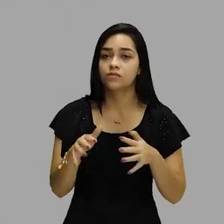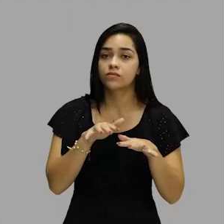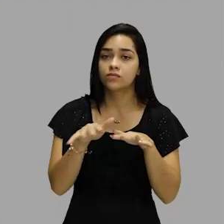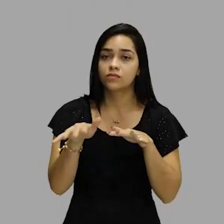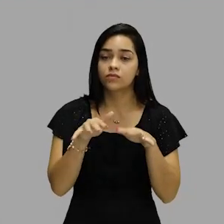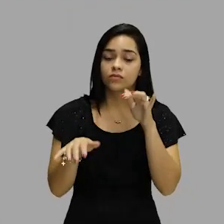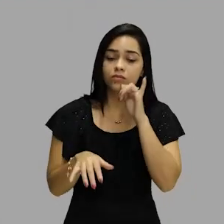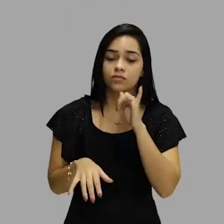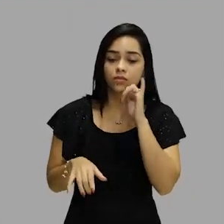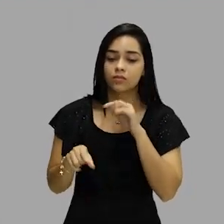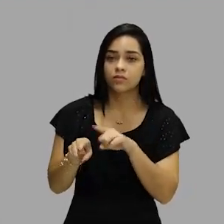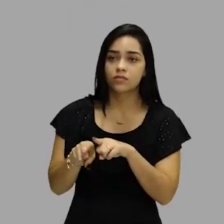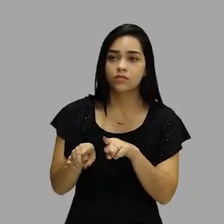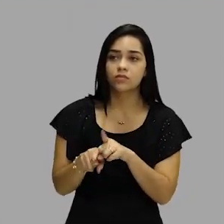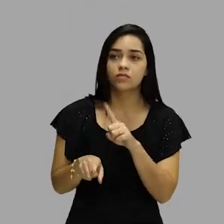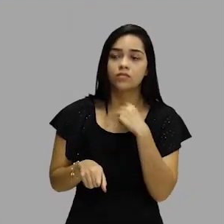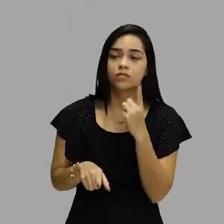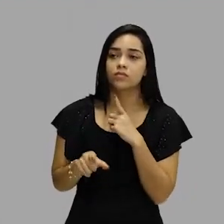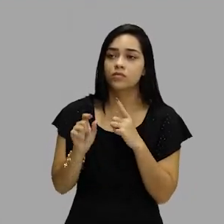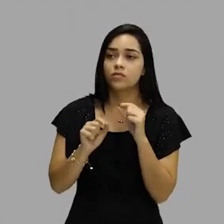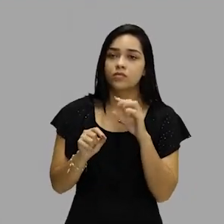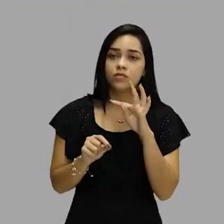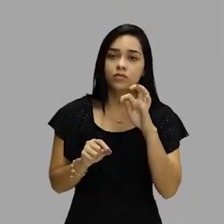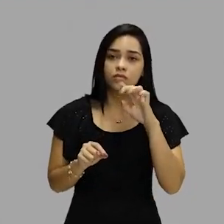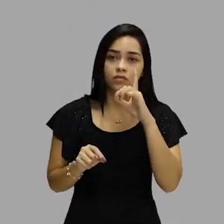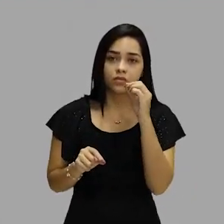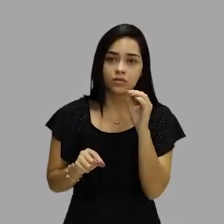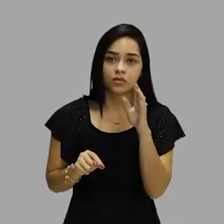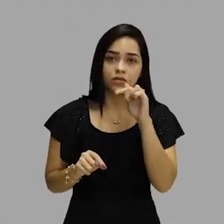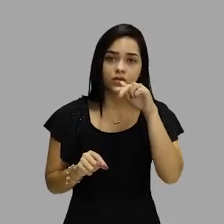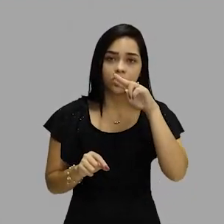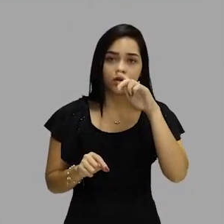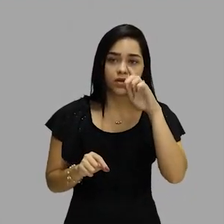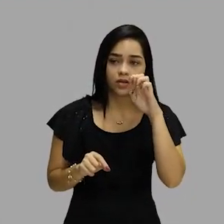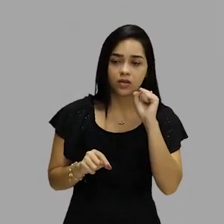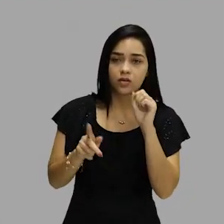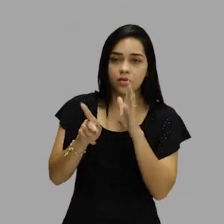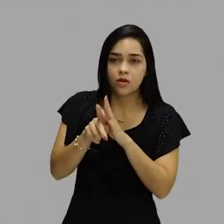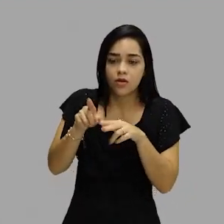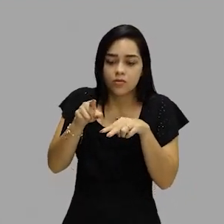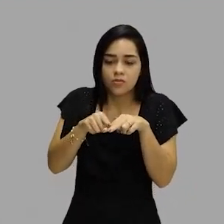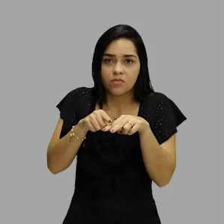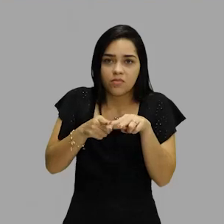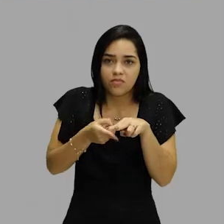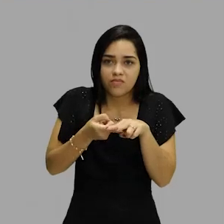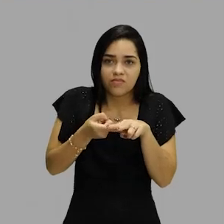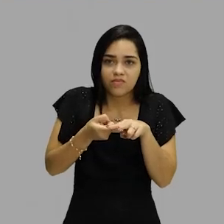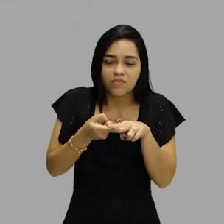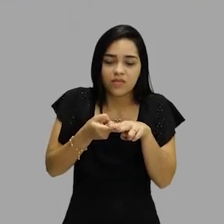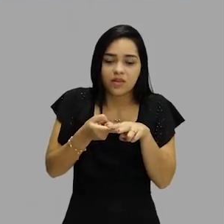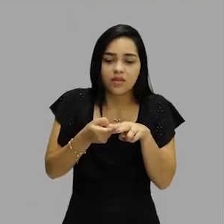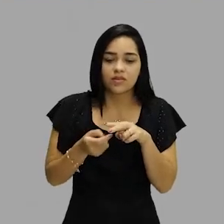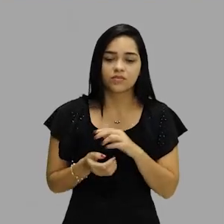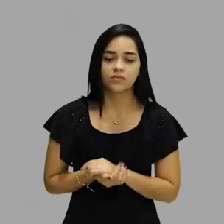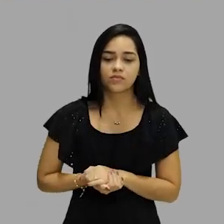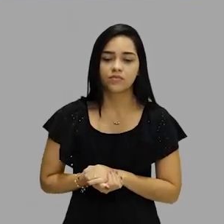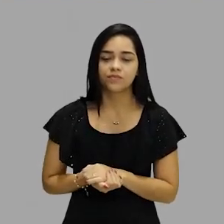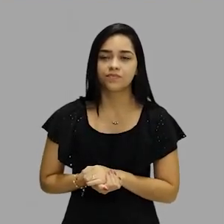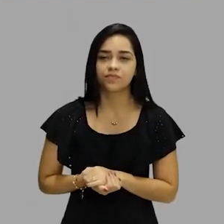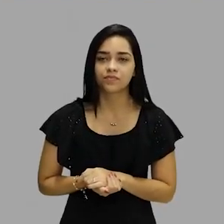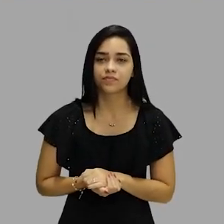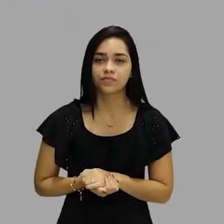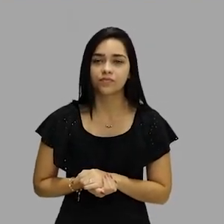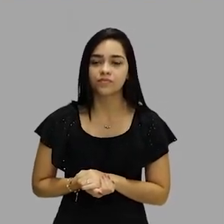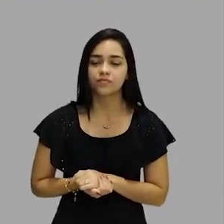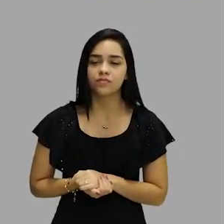movimentos. Um exemplo de tendão, nós temos o caso do tendão de Aquiles, né? Aquele tendão que fica logo atrás aqui do nosso calcanhar.